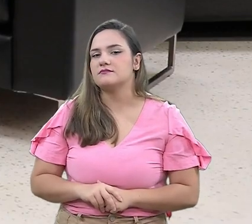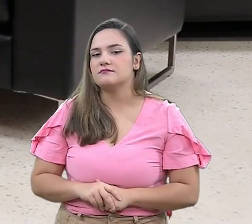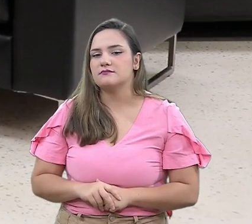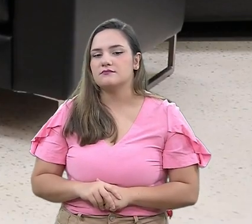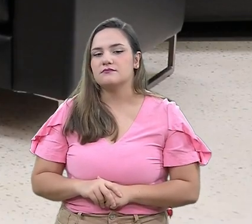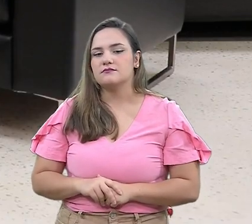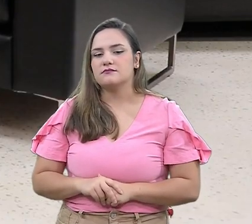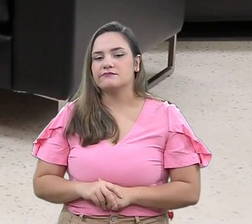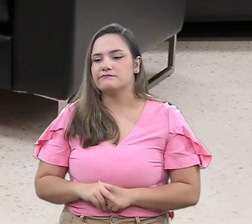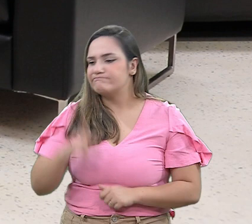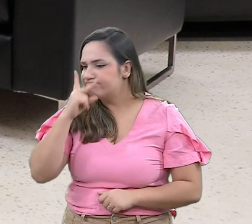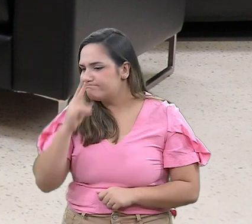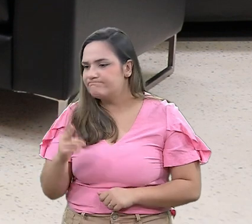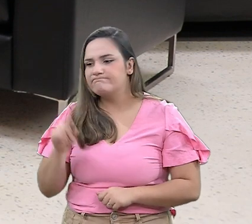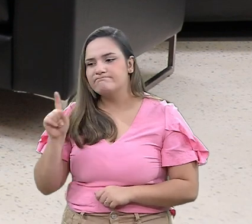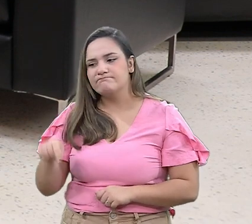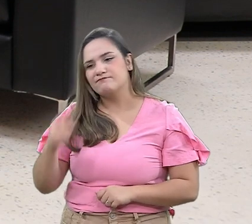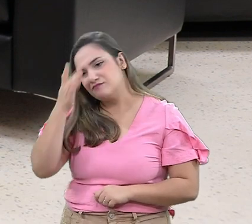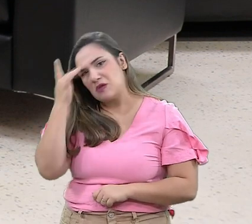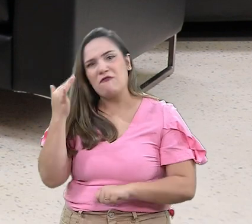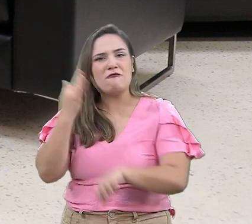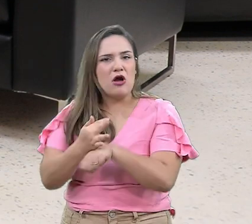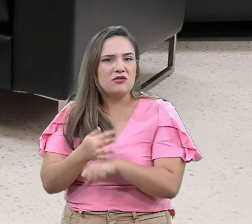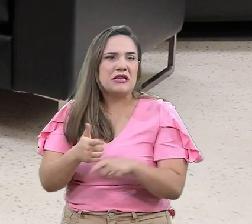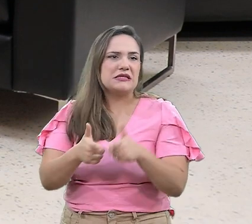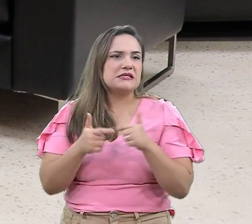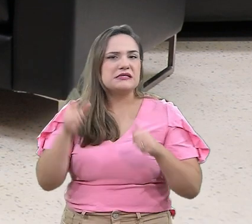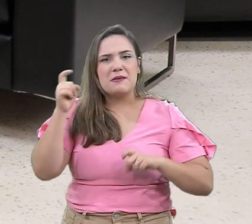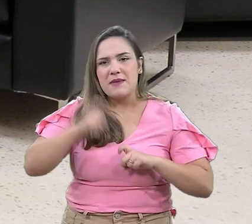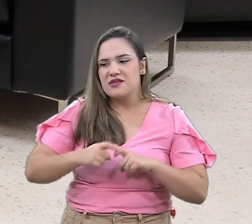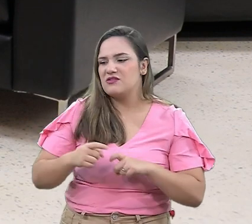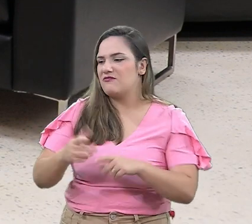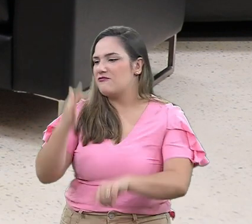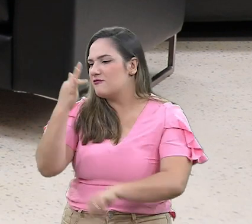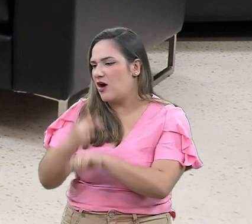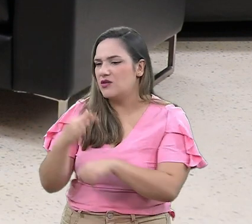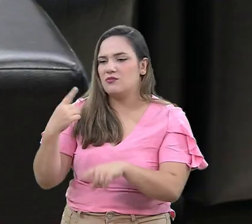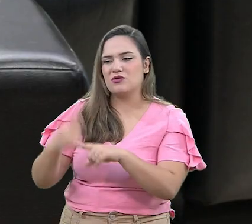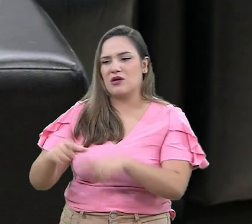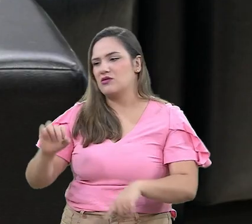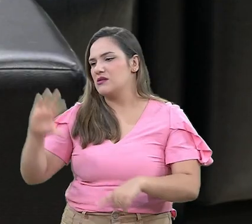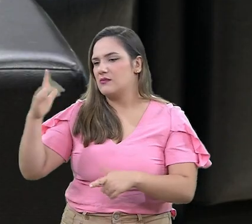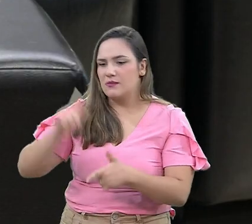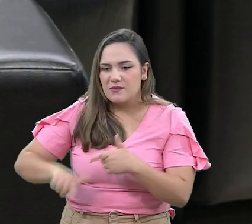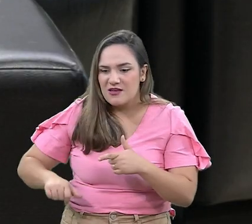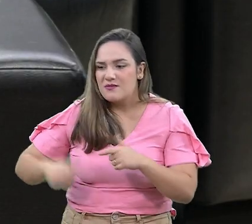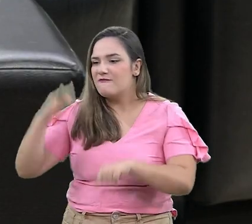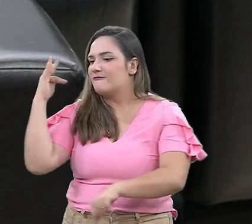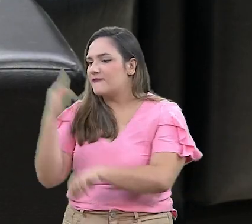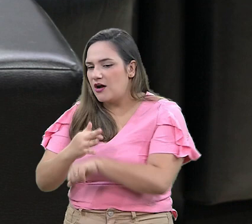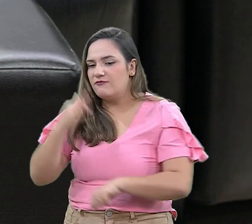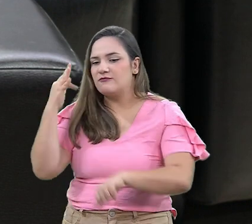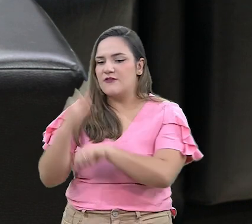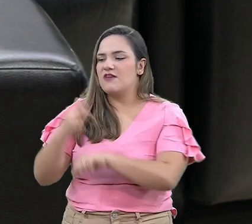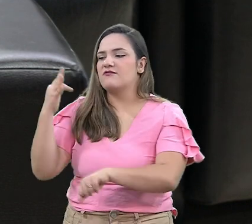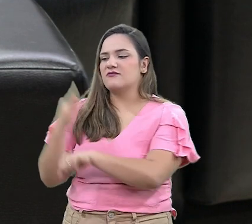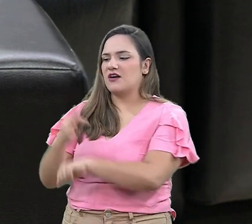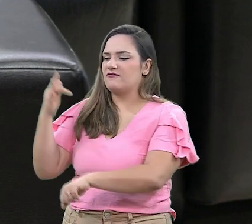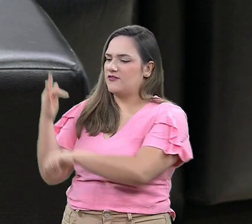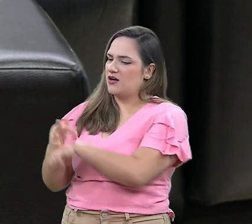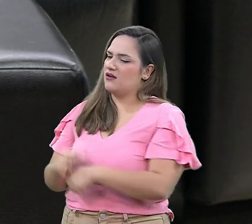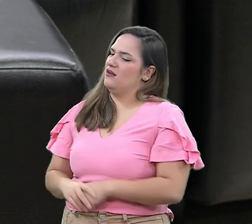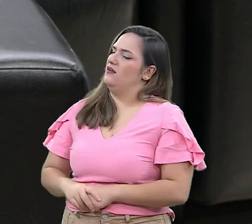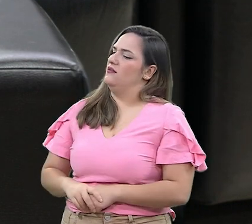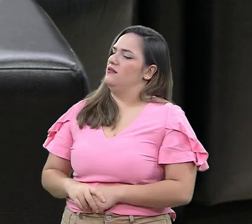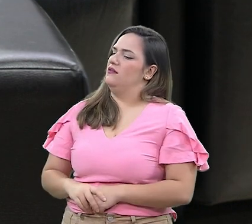constante ausência do servidor por algum motivo, por licença médica. Então, isso pode ser um sinal de que